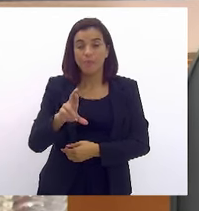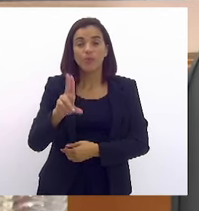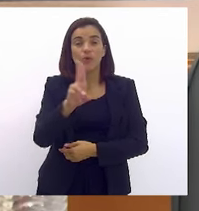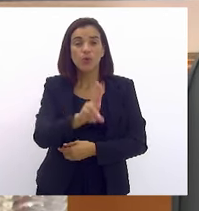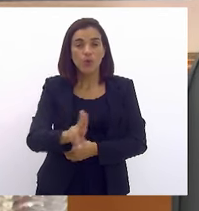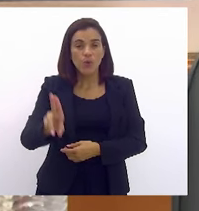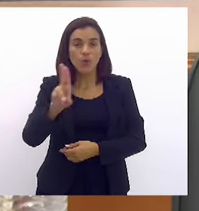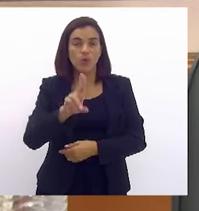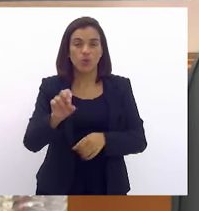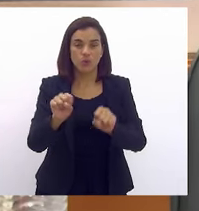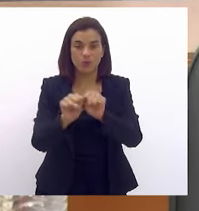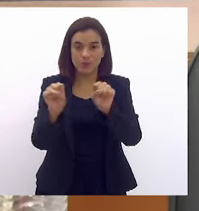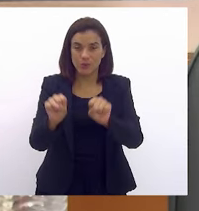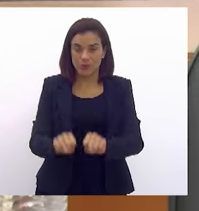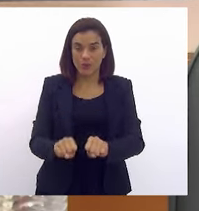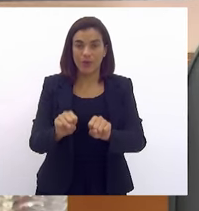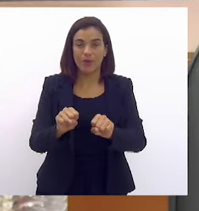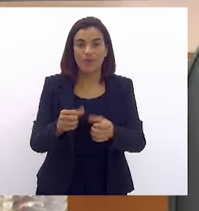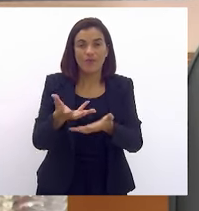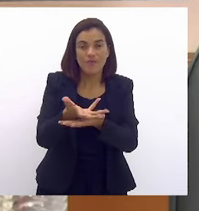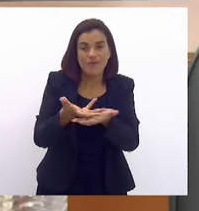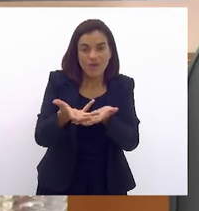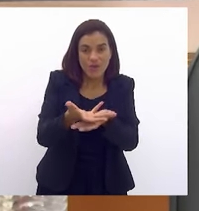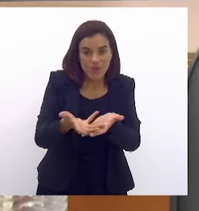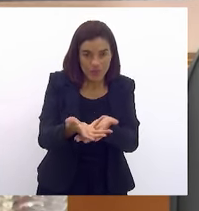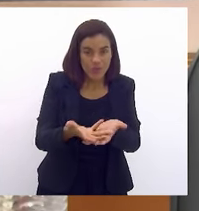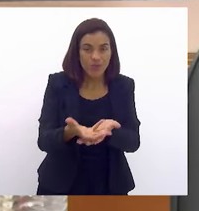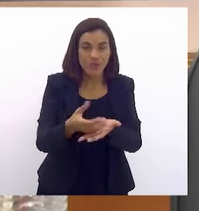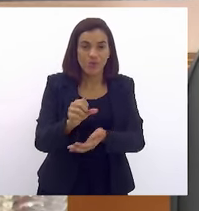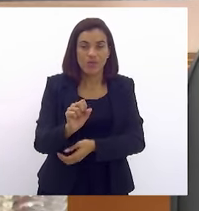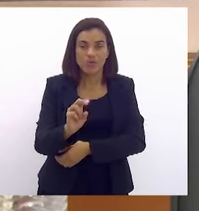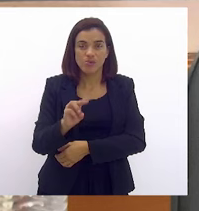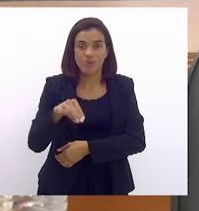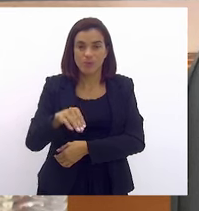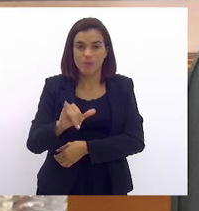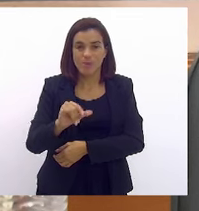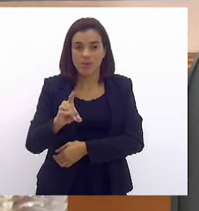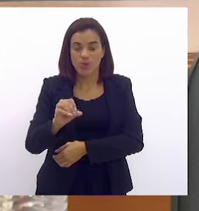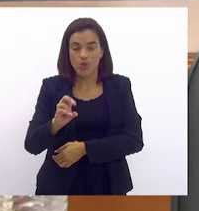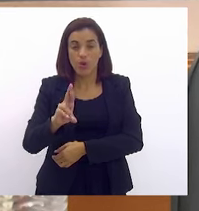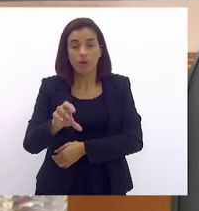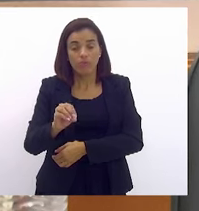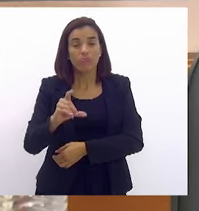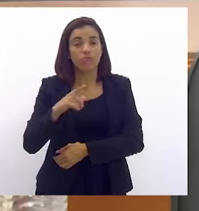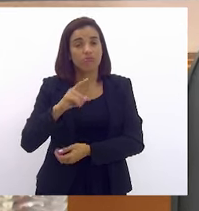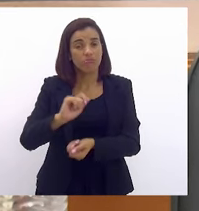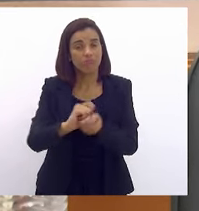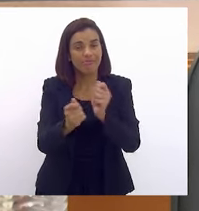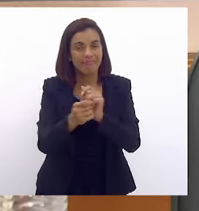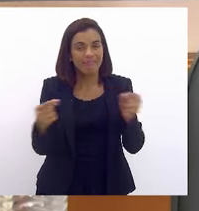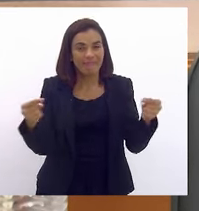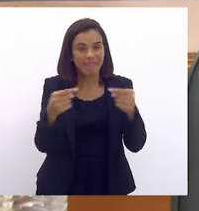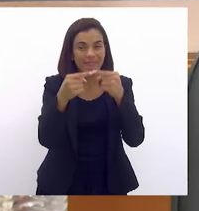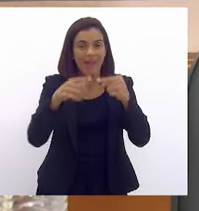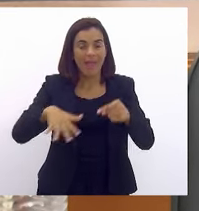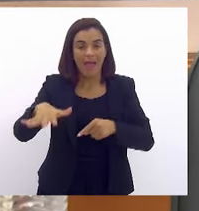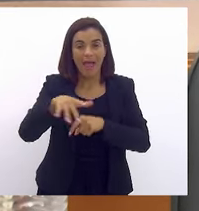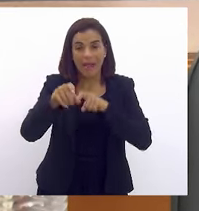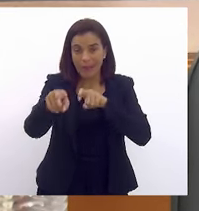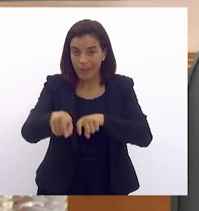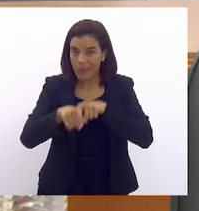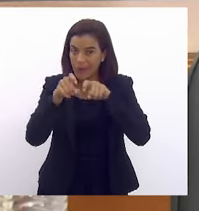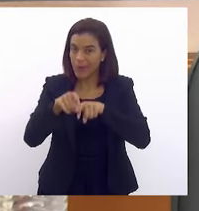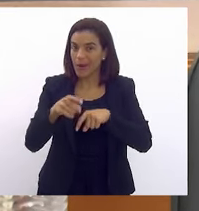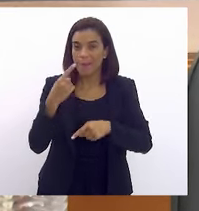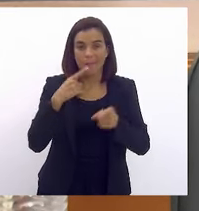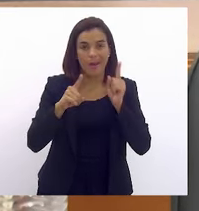sistema fossa-filtro-sumidouro, ele tem um índice de eficiência que é adequado para as áreas rurais. Maricá já não tem